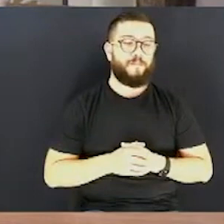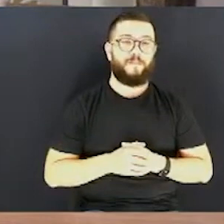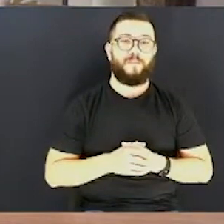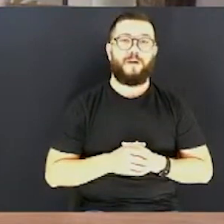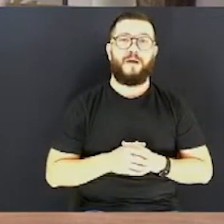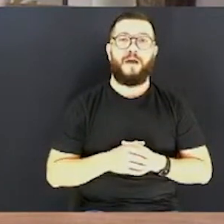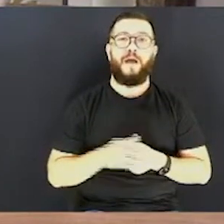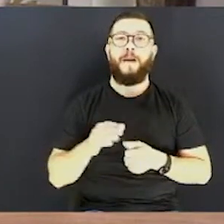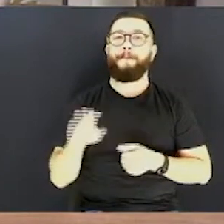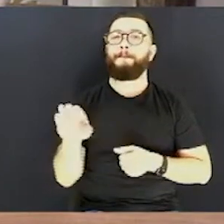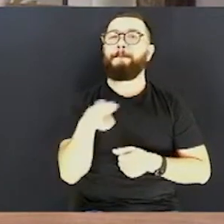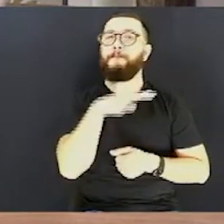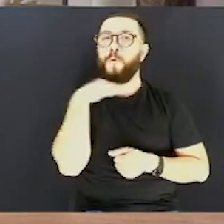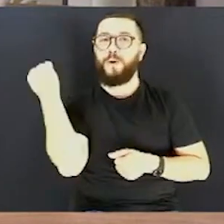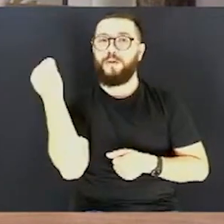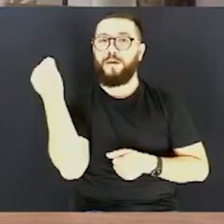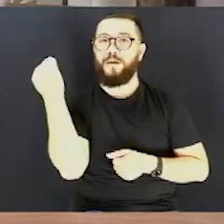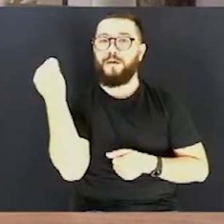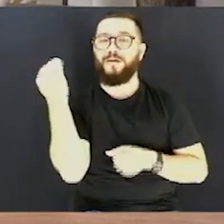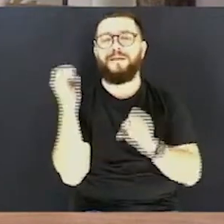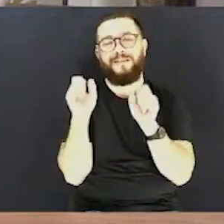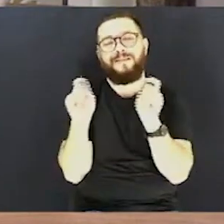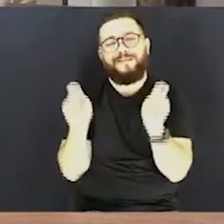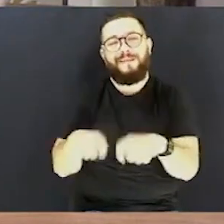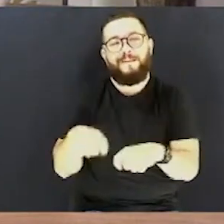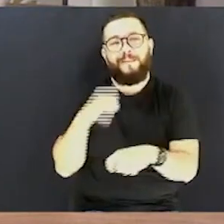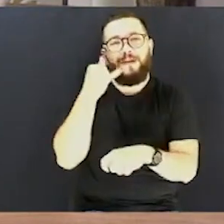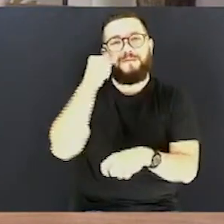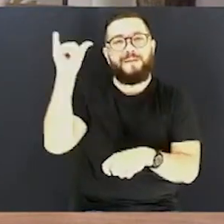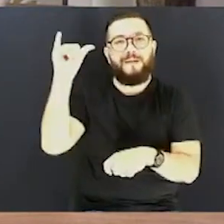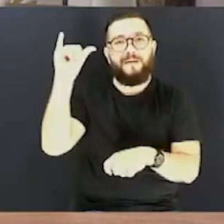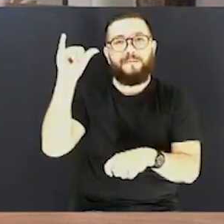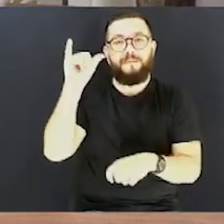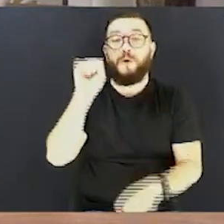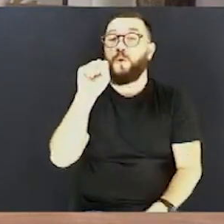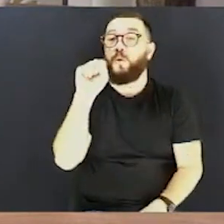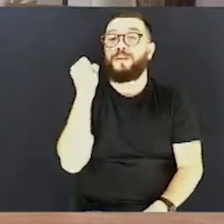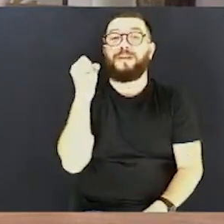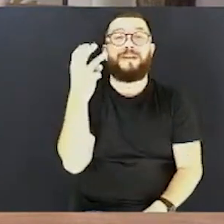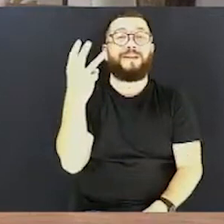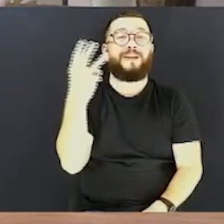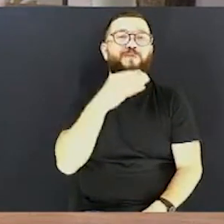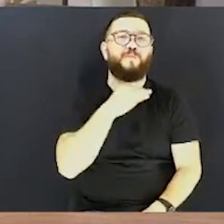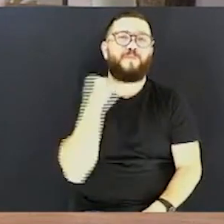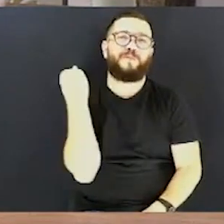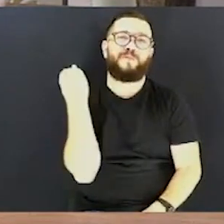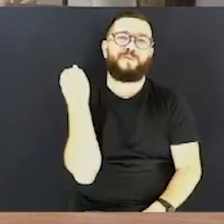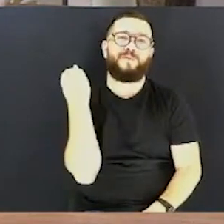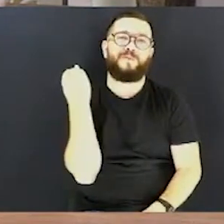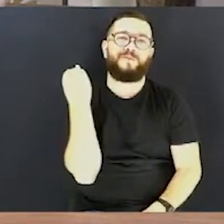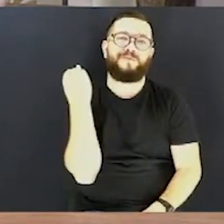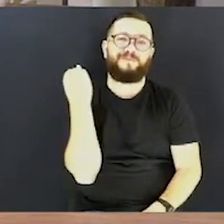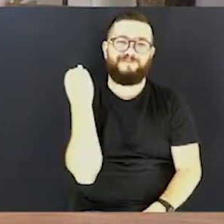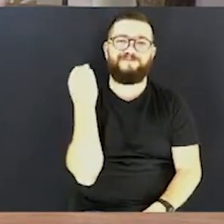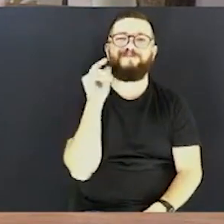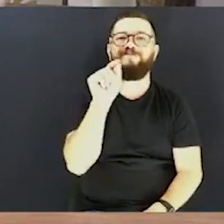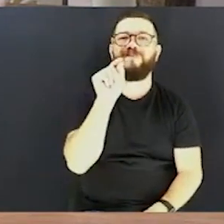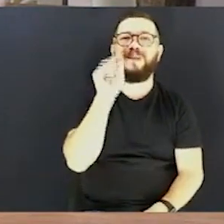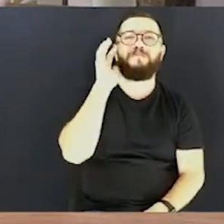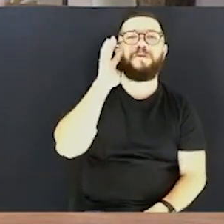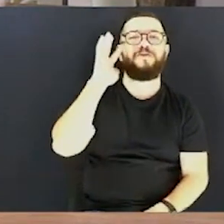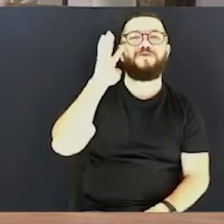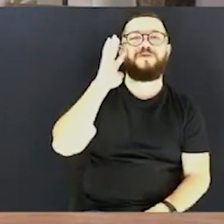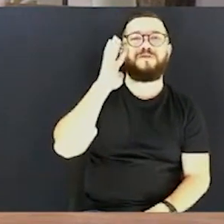Em 2021, 83 óbitos. Né? Lógico que quando você pega a quantidade de crianças nascidas no